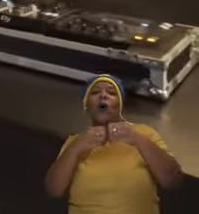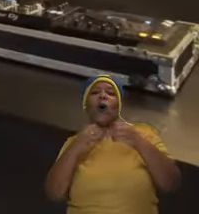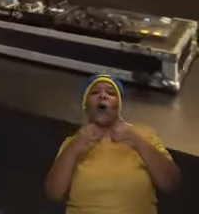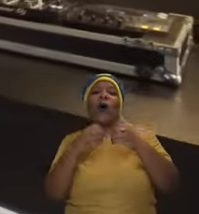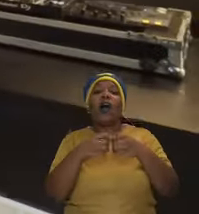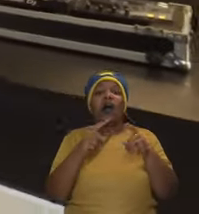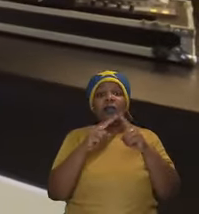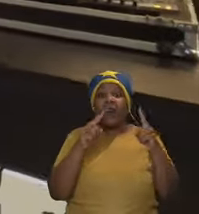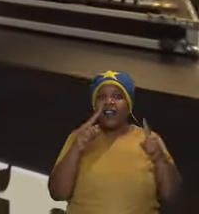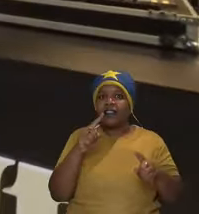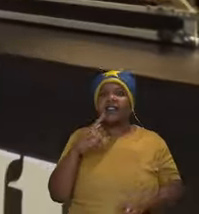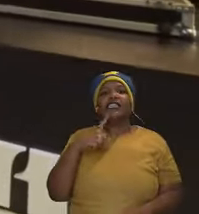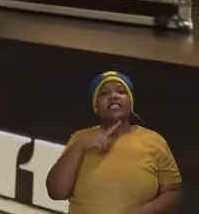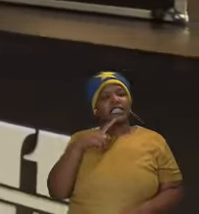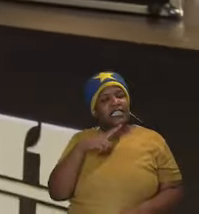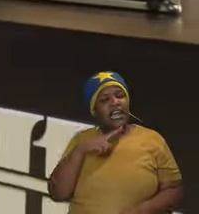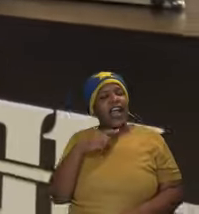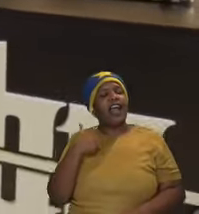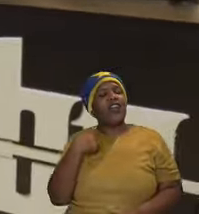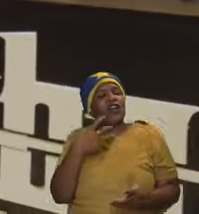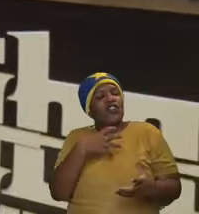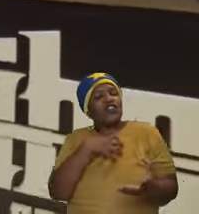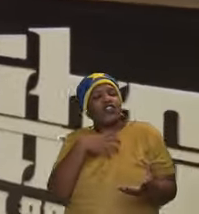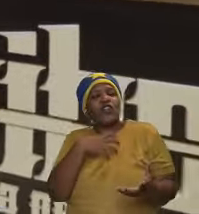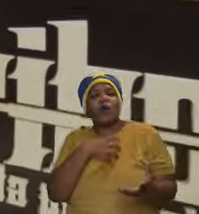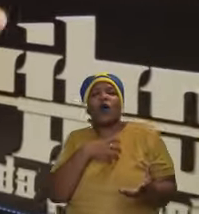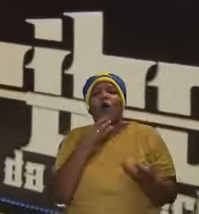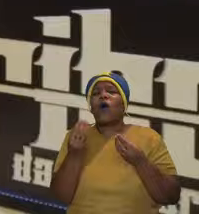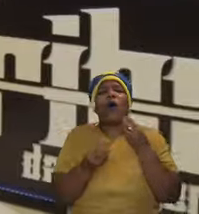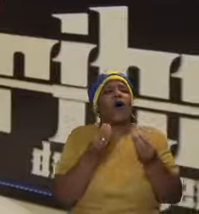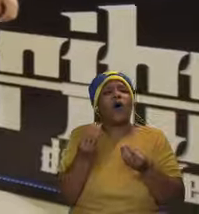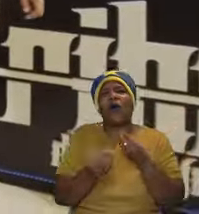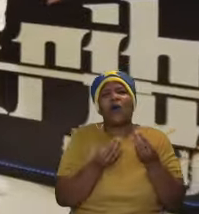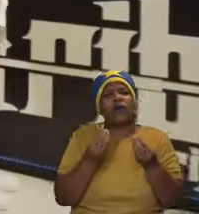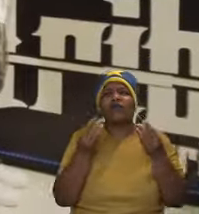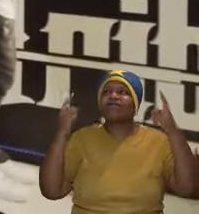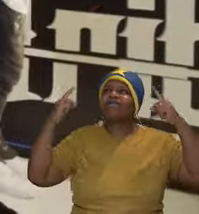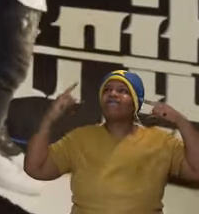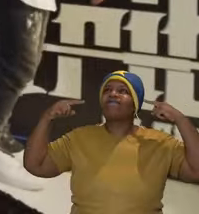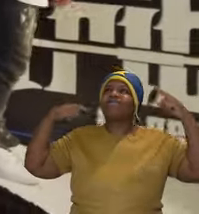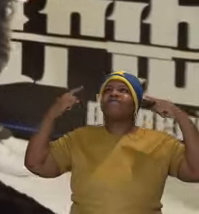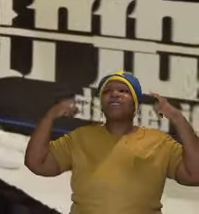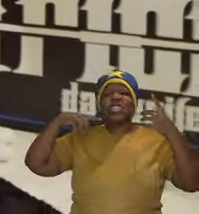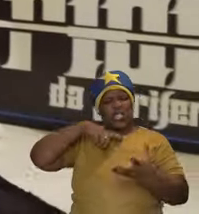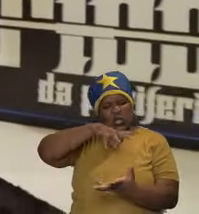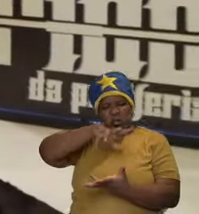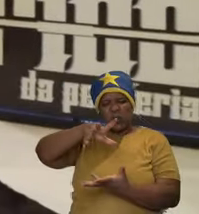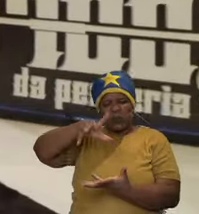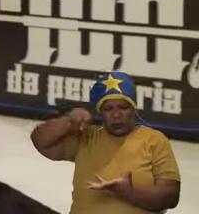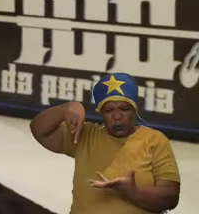Tá grave, nós tá tipo como, hein? Tipo como? Insano nesse mundo insano.